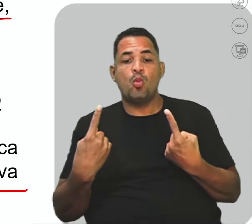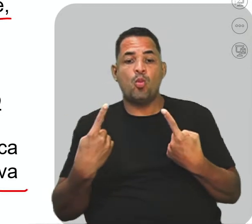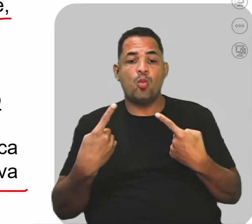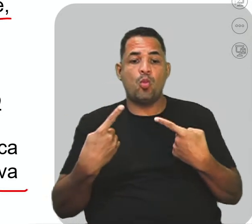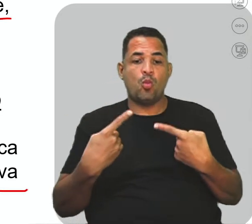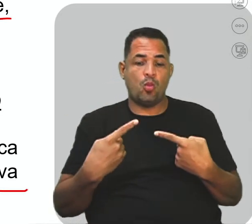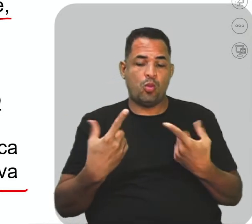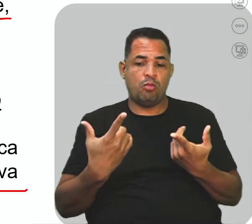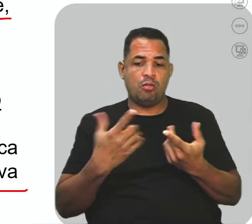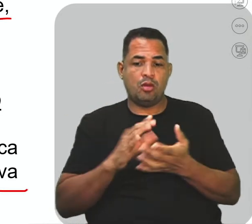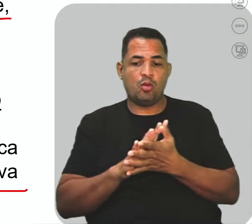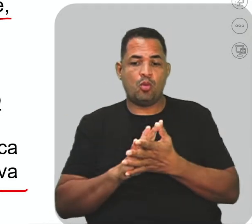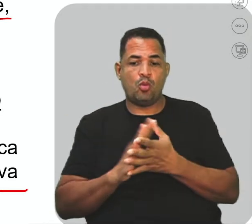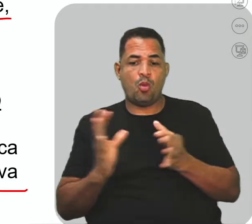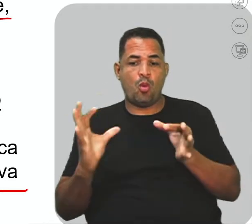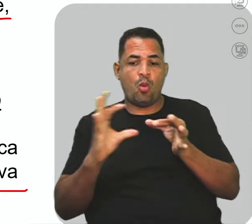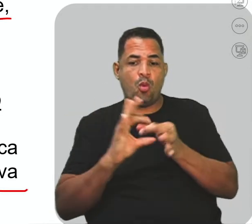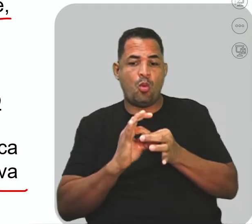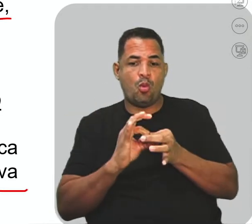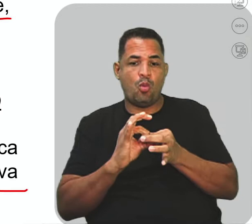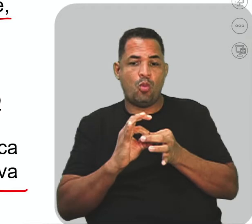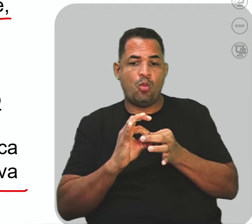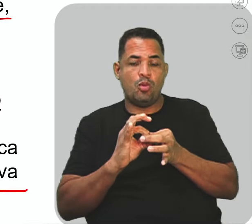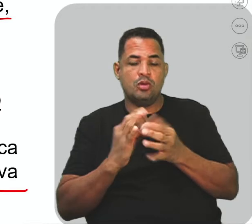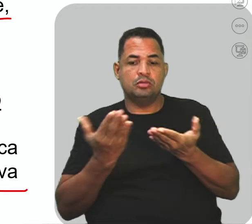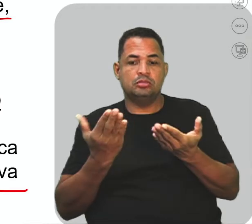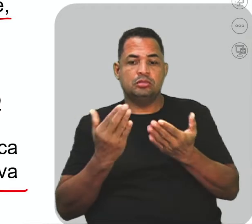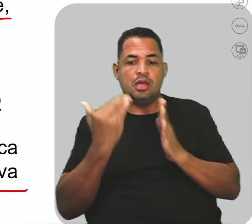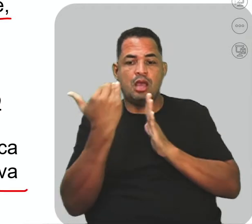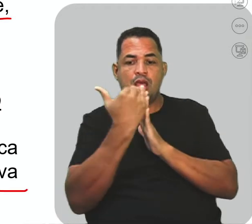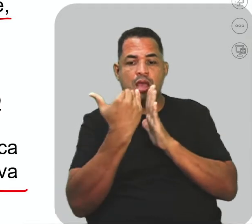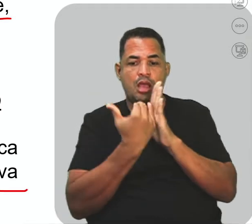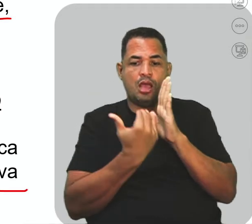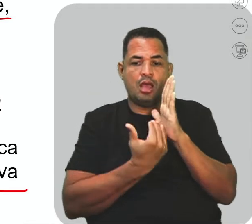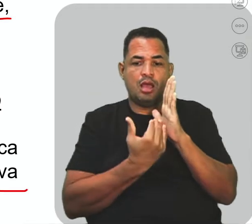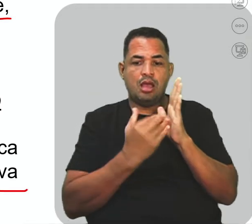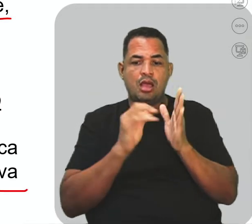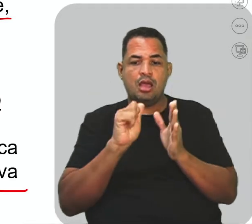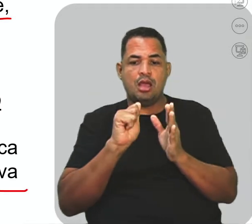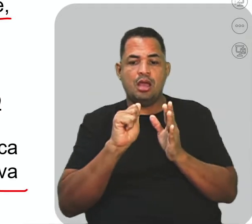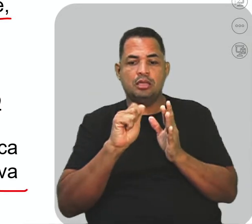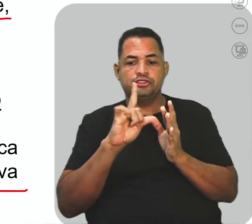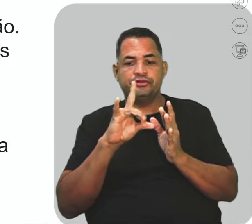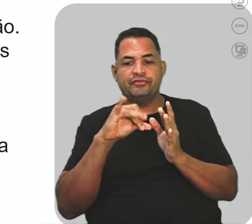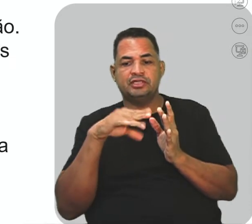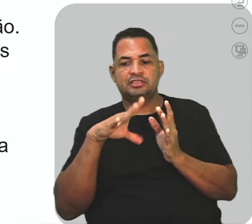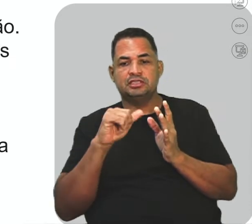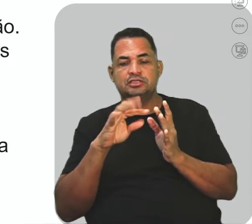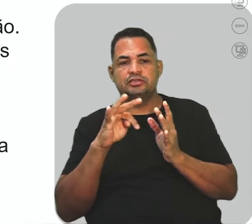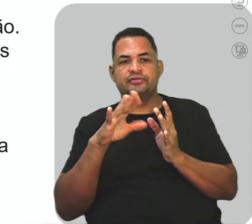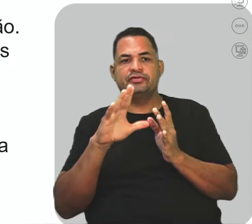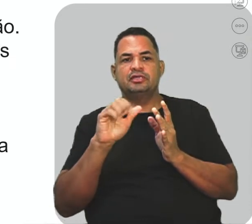a conjunção, no entanto, classificada como adversativa, beleza?